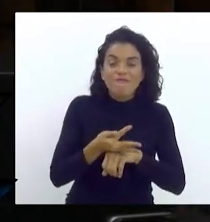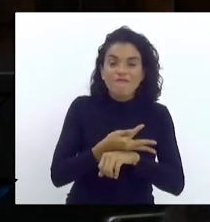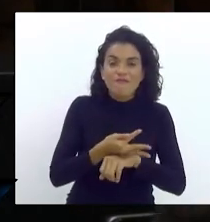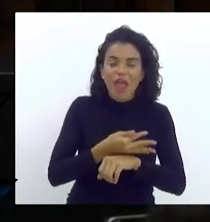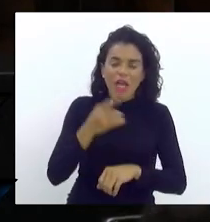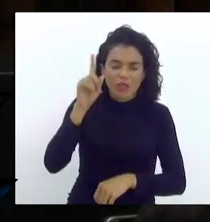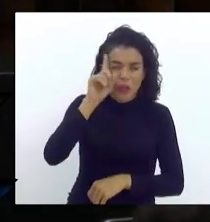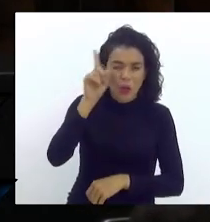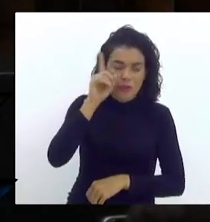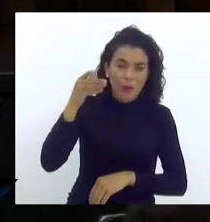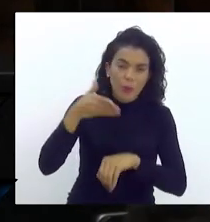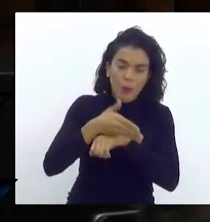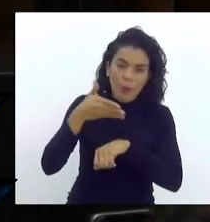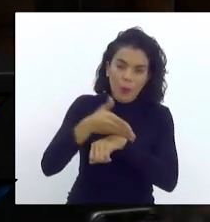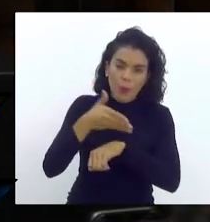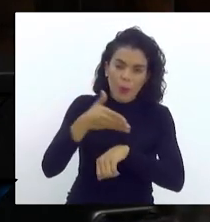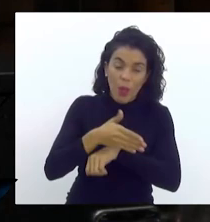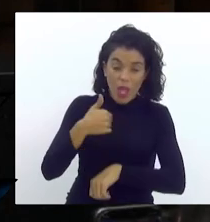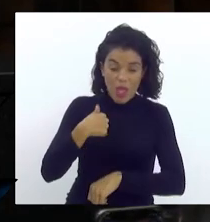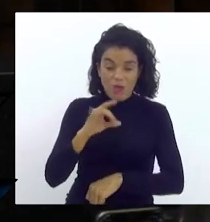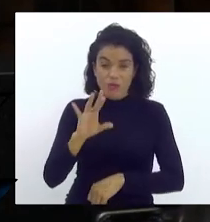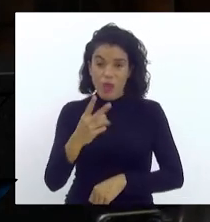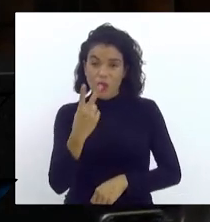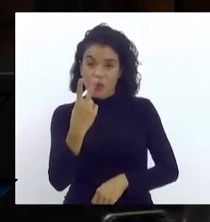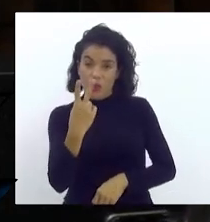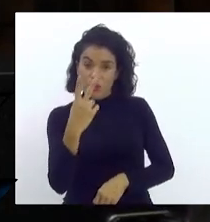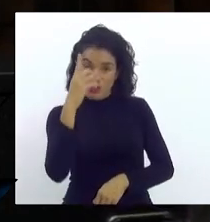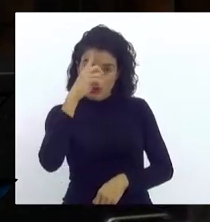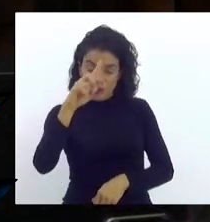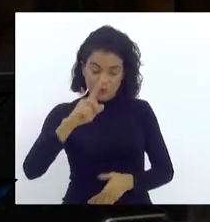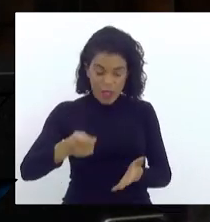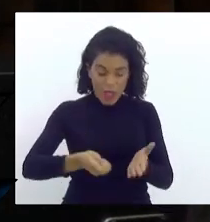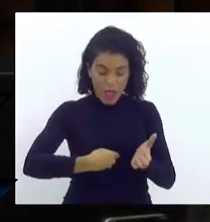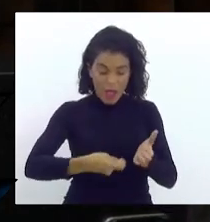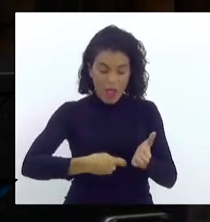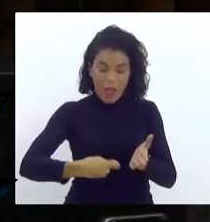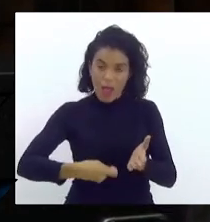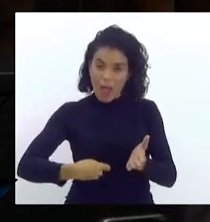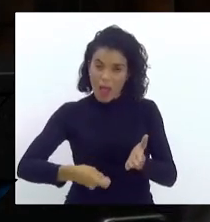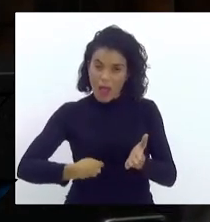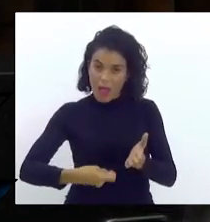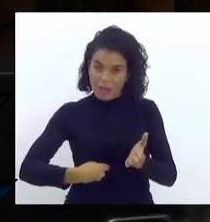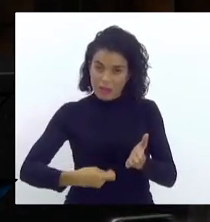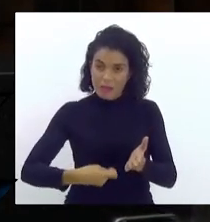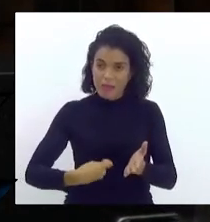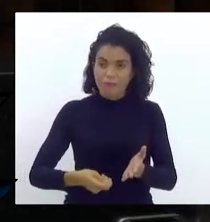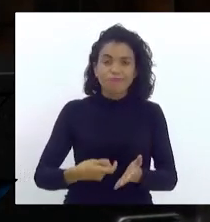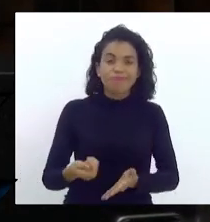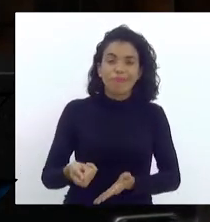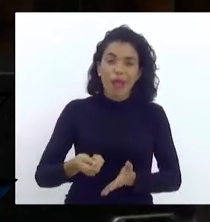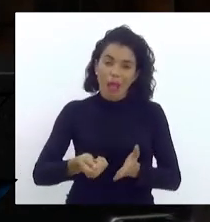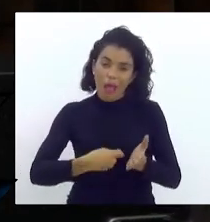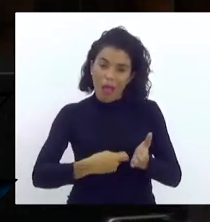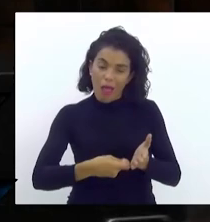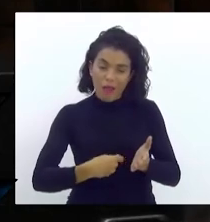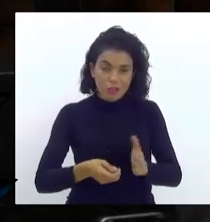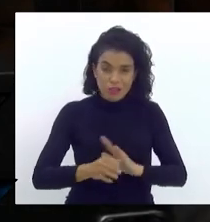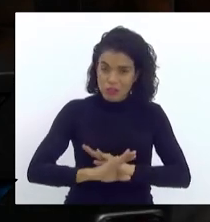aqui. Eu vim 2 dias para assinar a tua lei, para você dar um